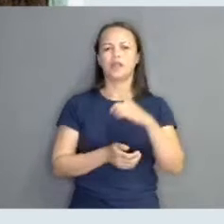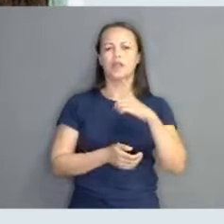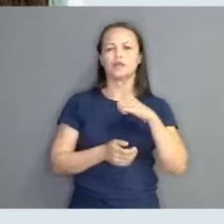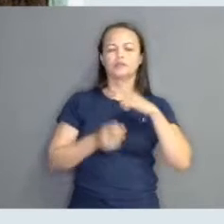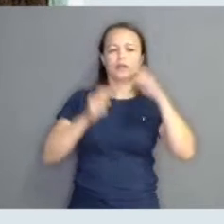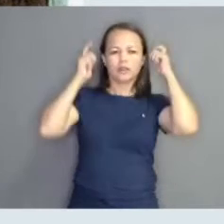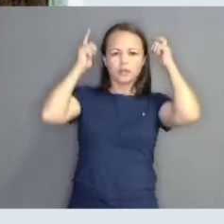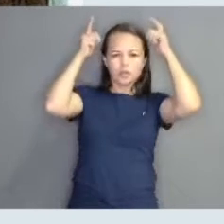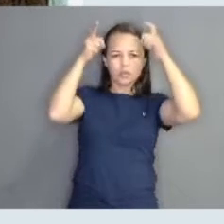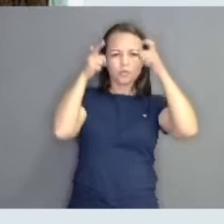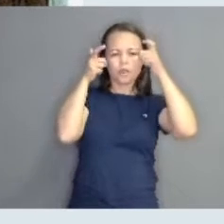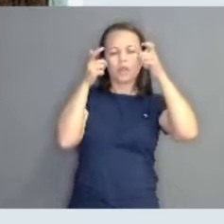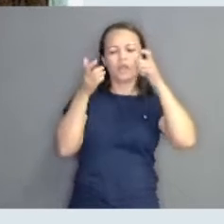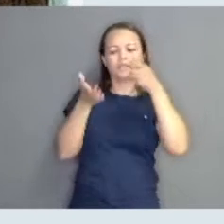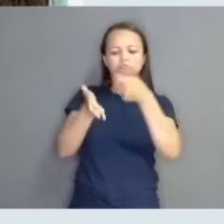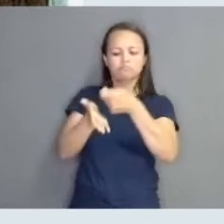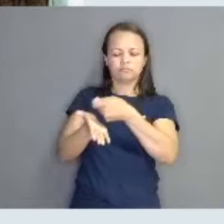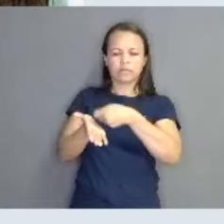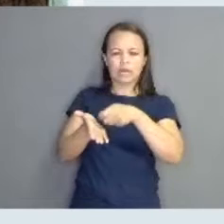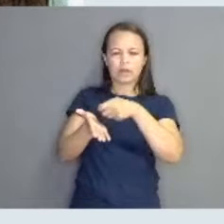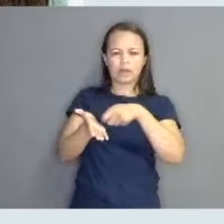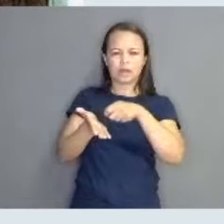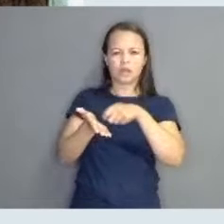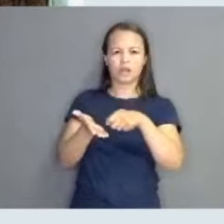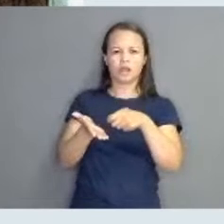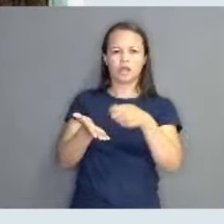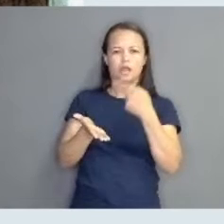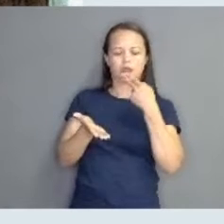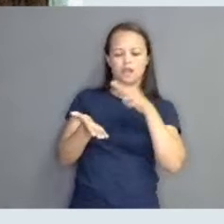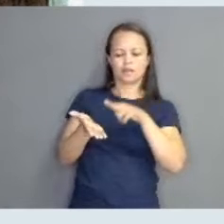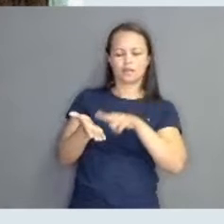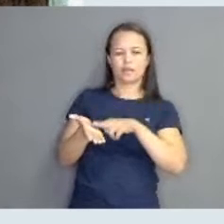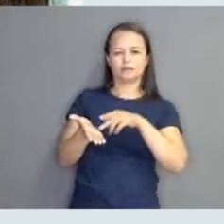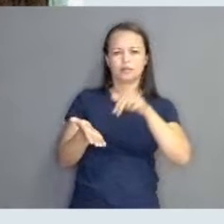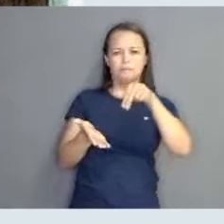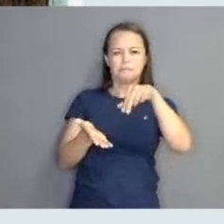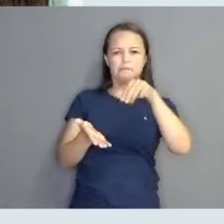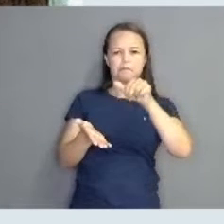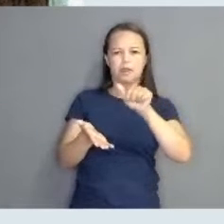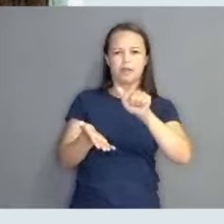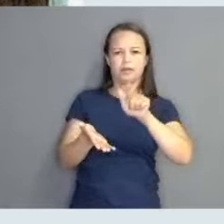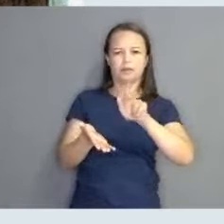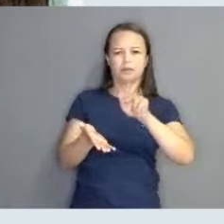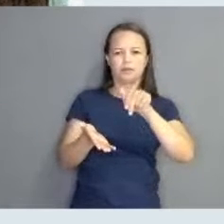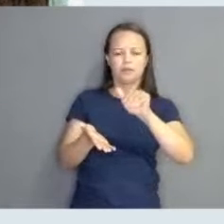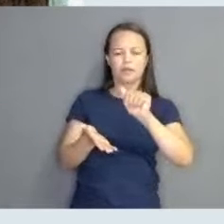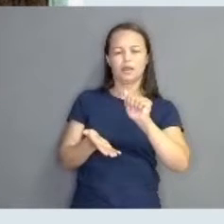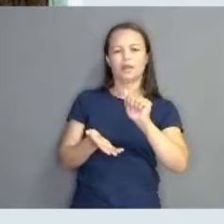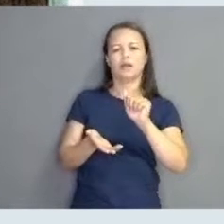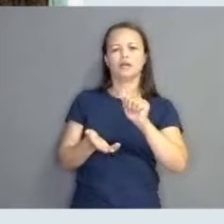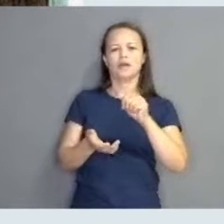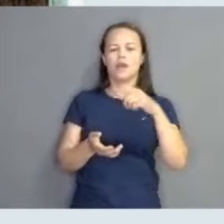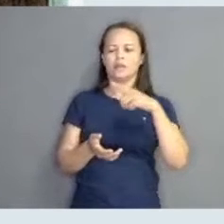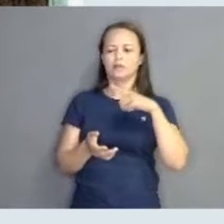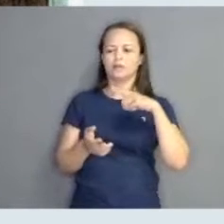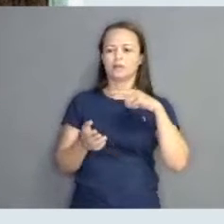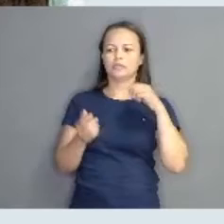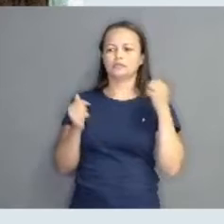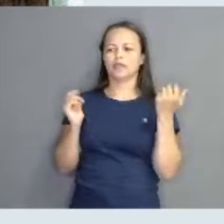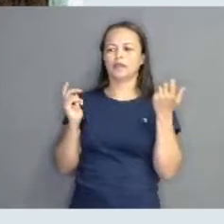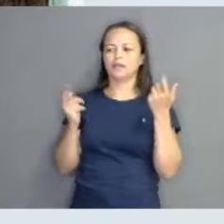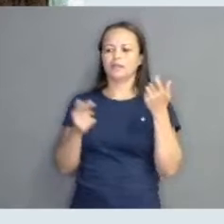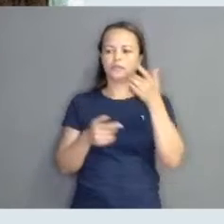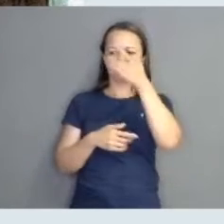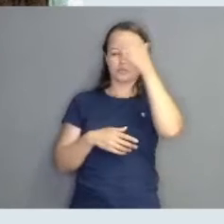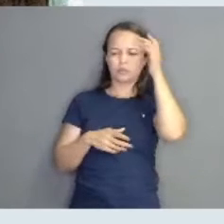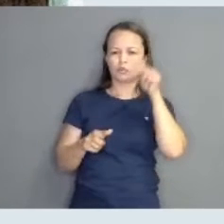assinando ali, ó, a Carta Magna. Né? Existem os cavaleiros ao lado, né, representantes